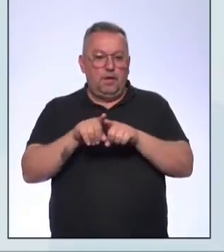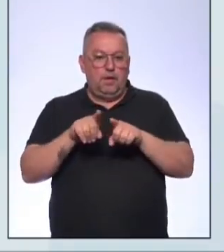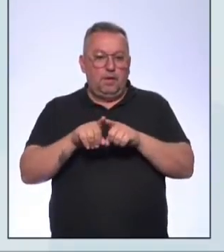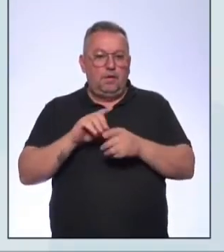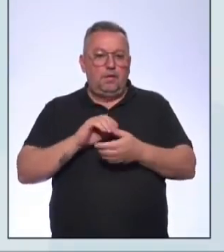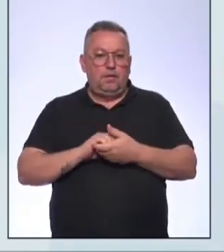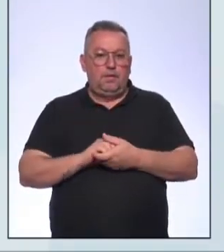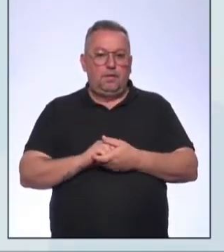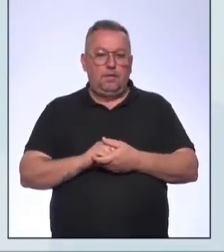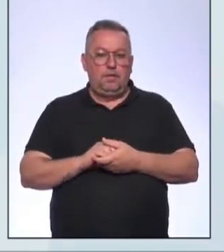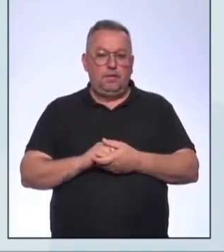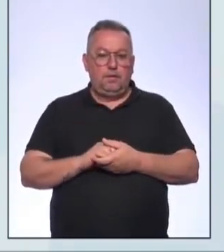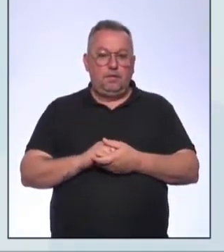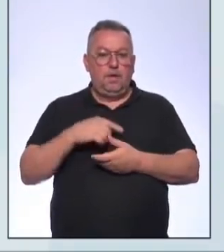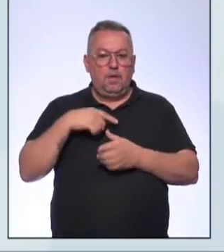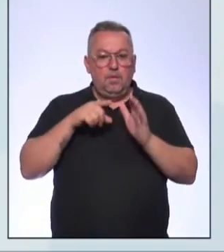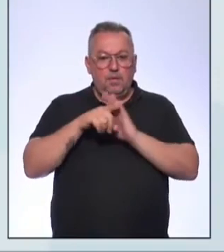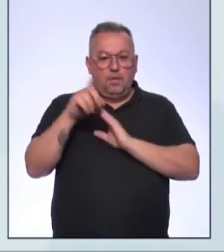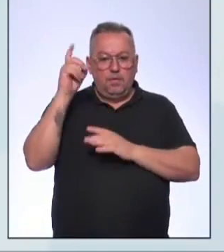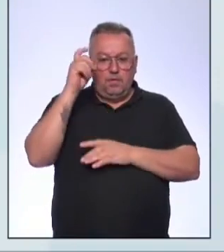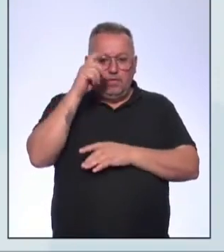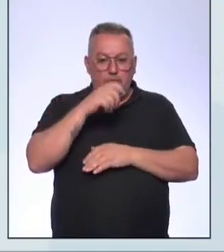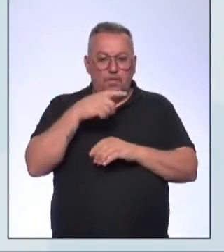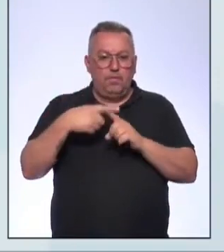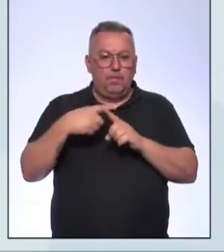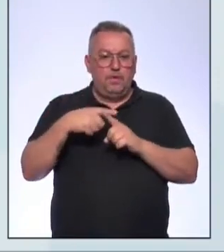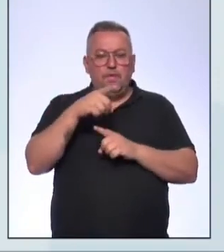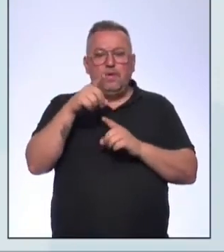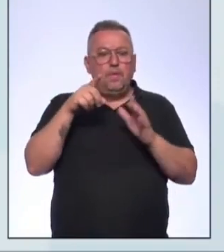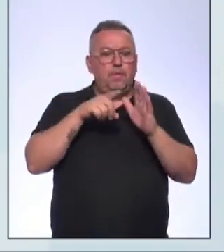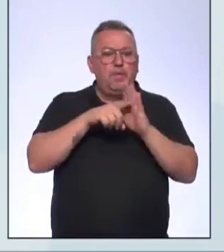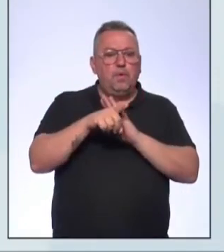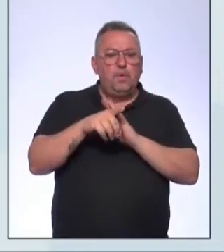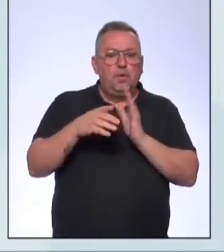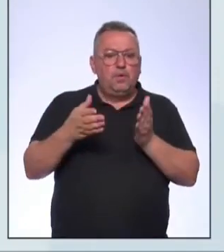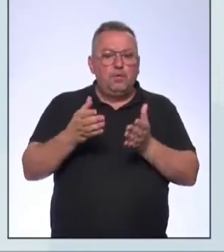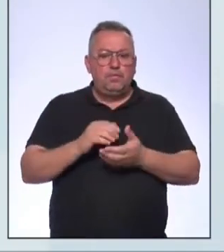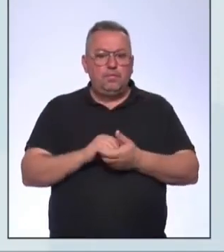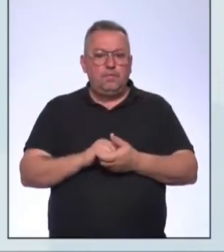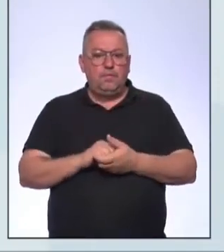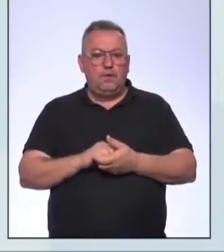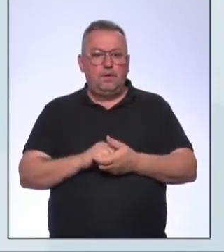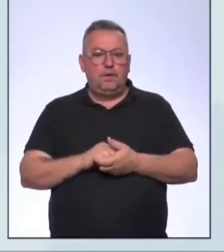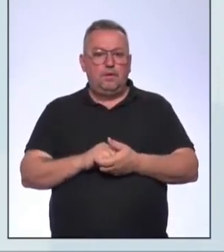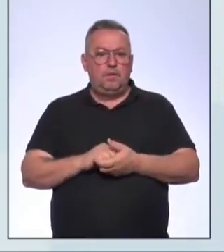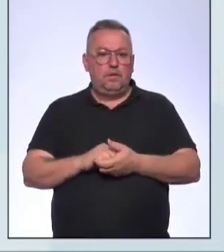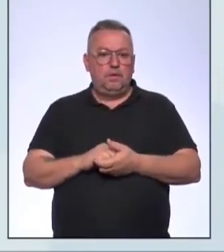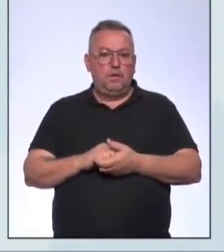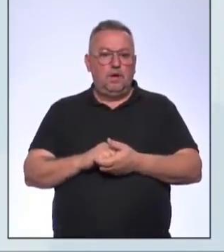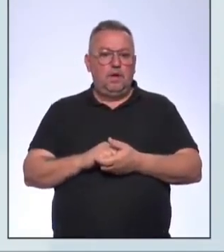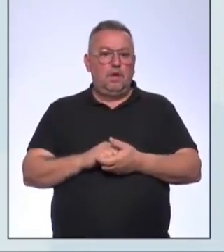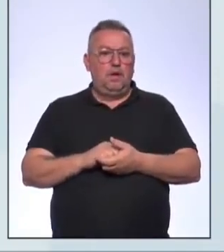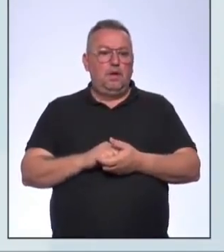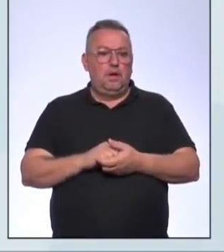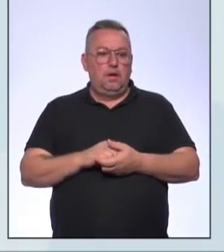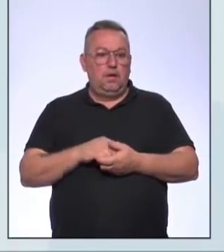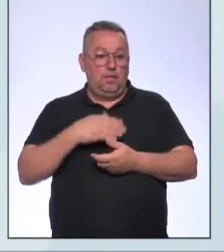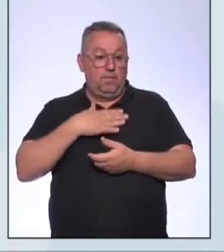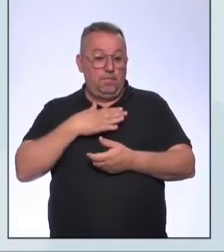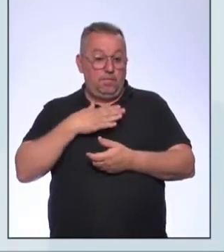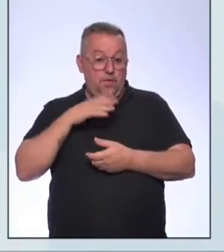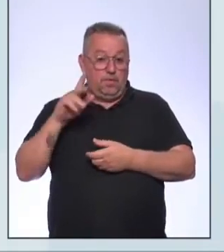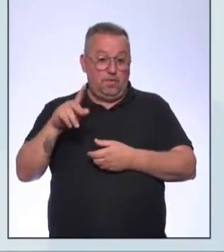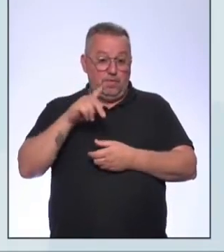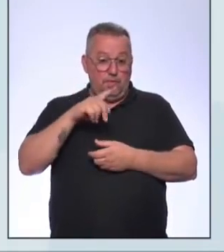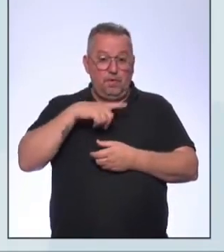a difficult question. É uma pergunta difícil, Susana. Por que você pergunta? Why do you ask that? E ela fala, my teacher, meu professor,